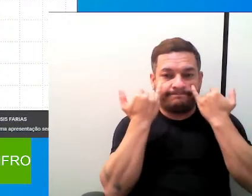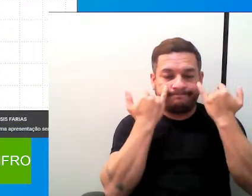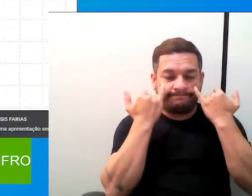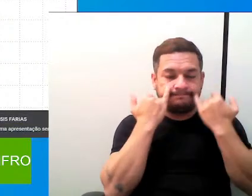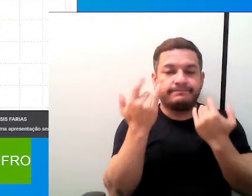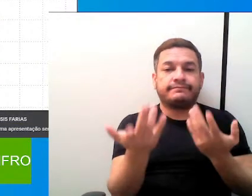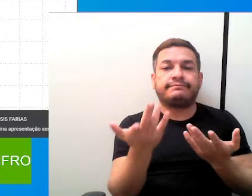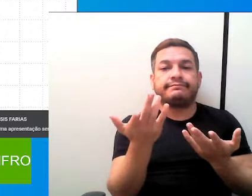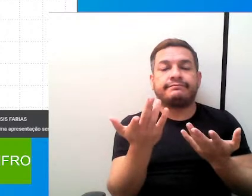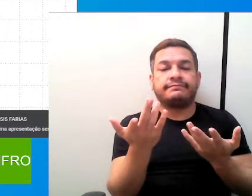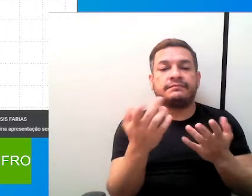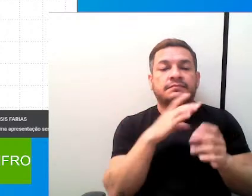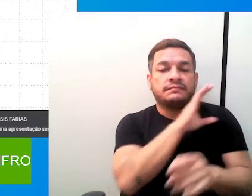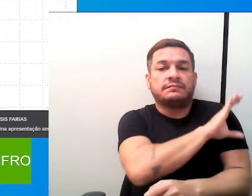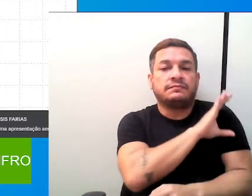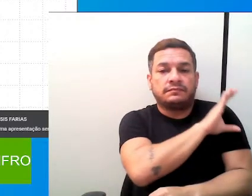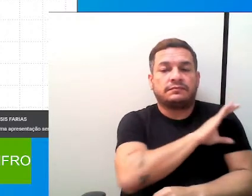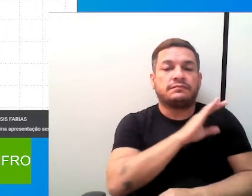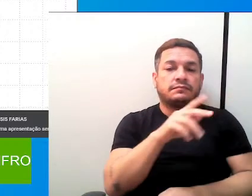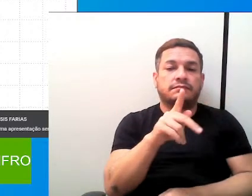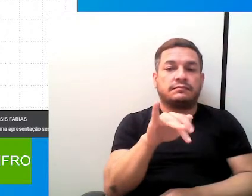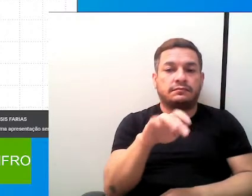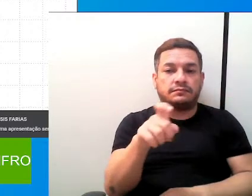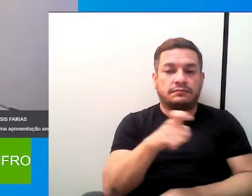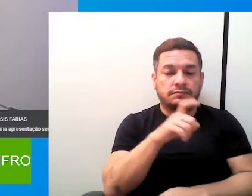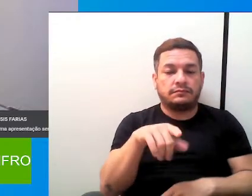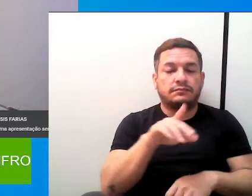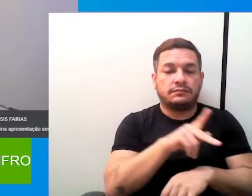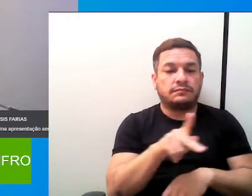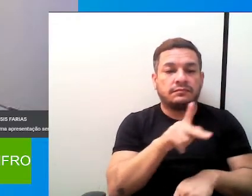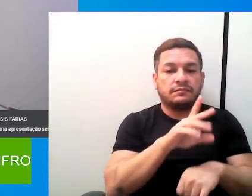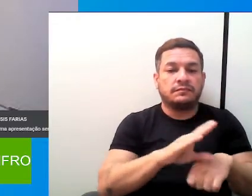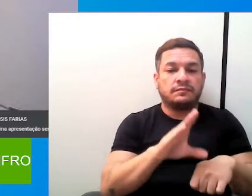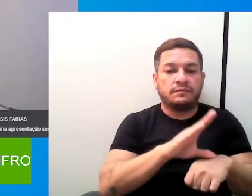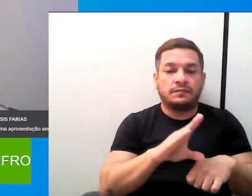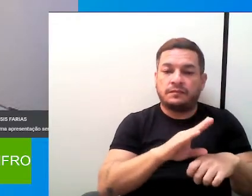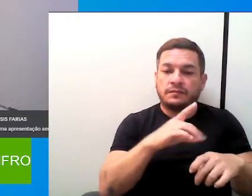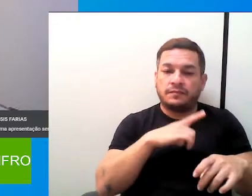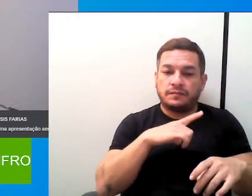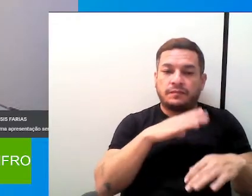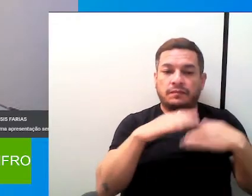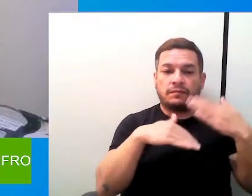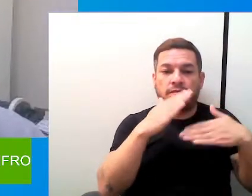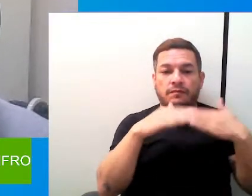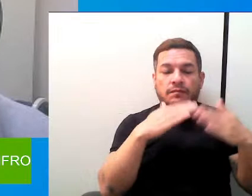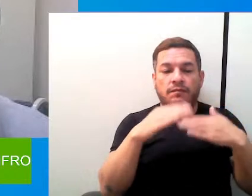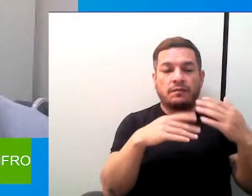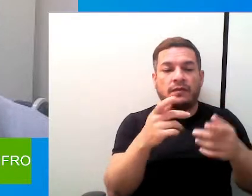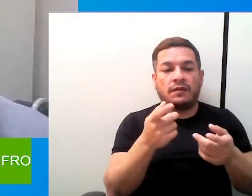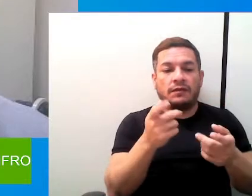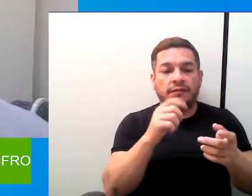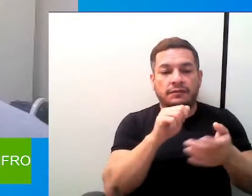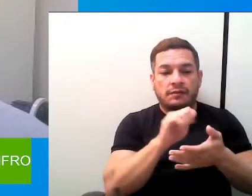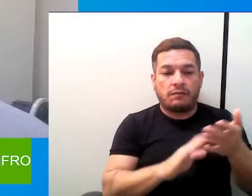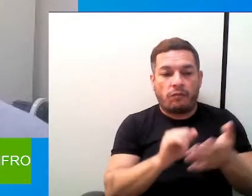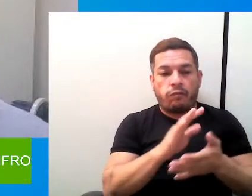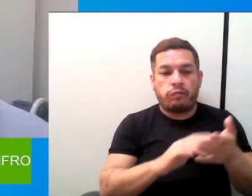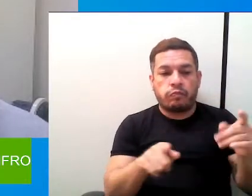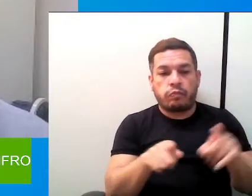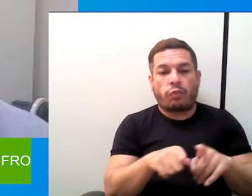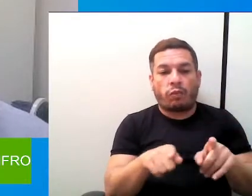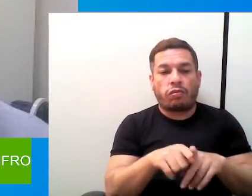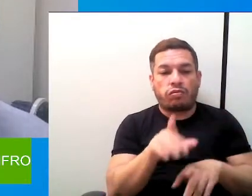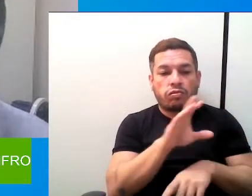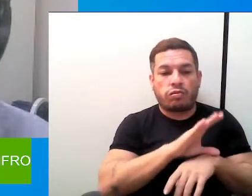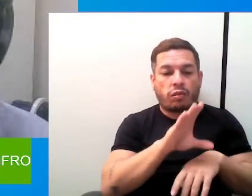extensão. Nós temos uma coordenação do PIEX, que é uma professora do curso, que desenvolve essas atividades. A coordenação